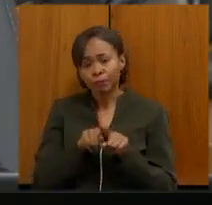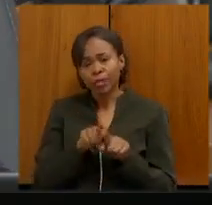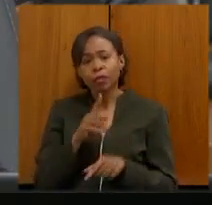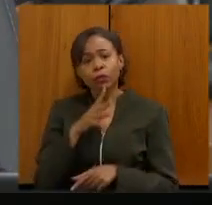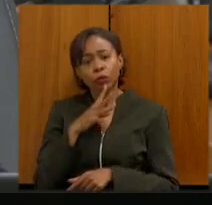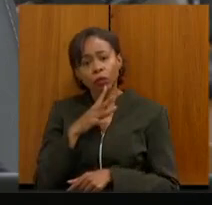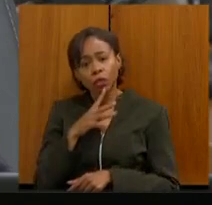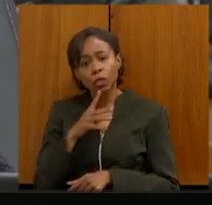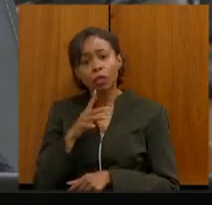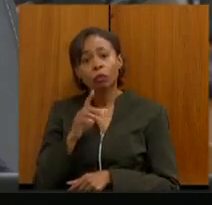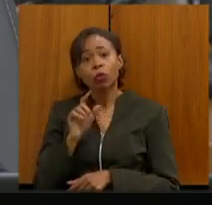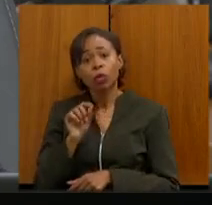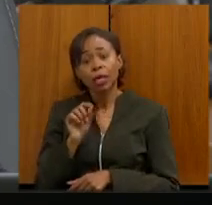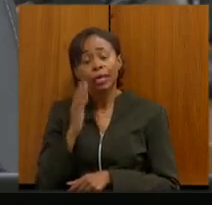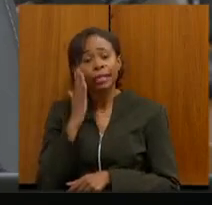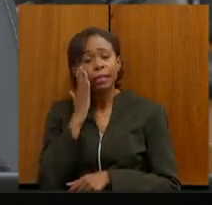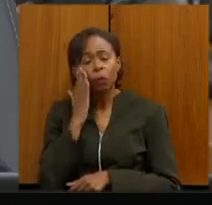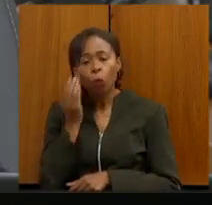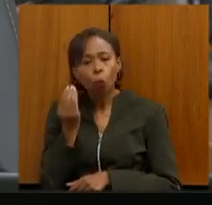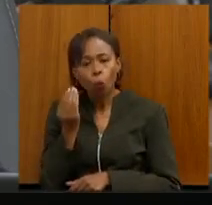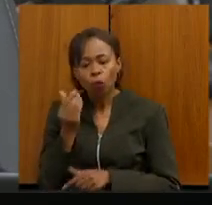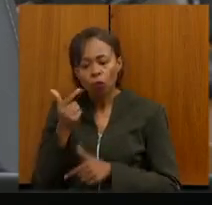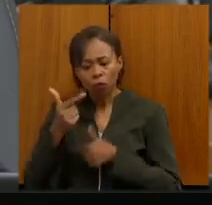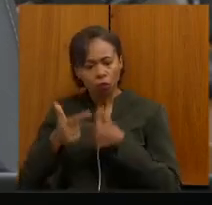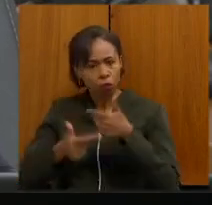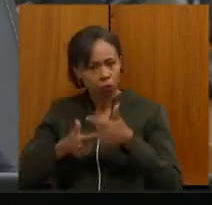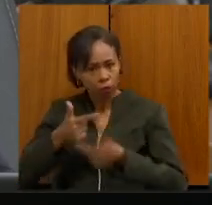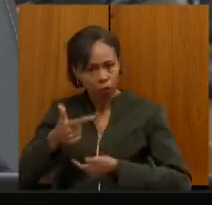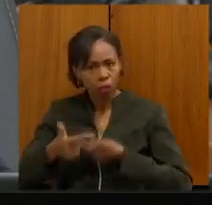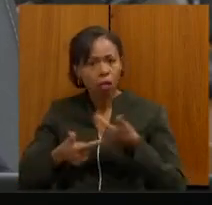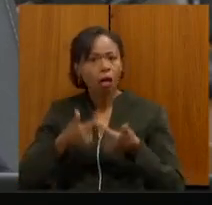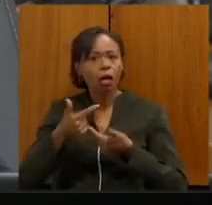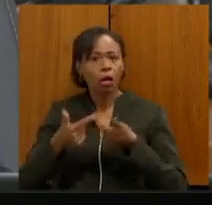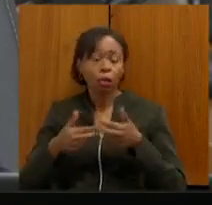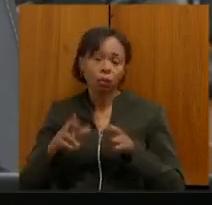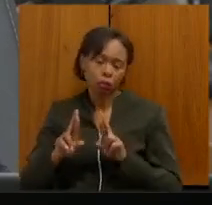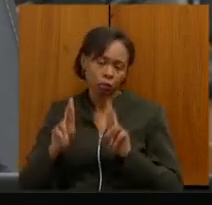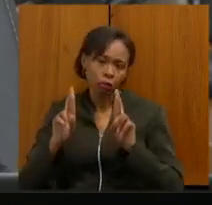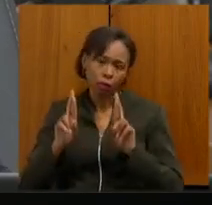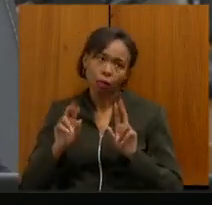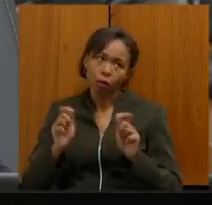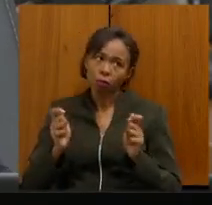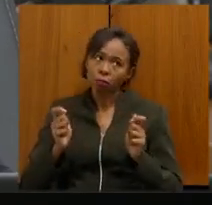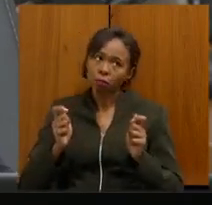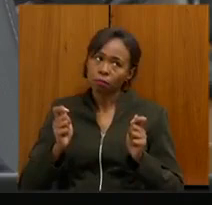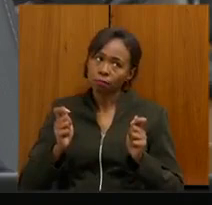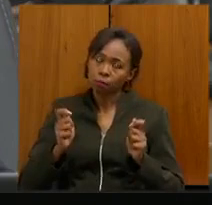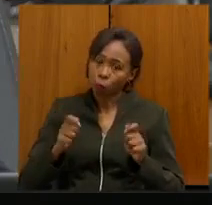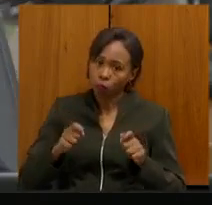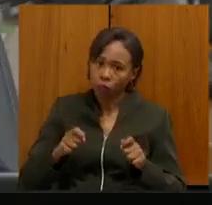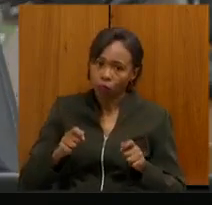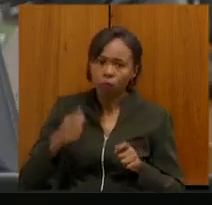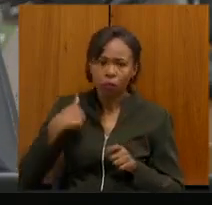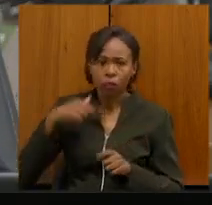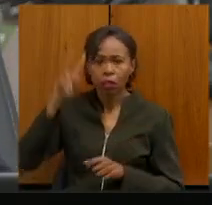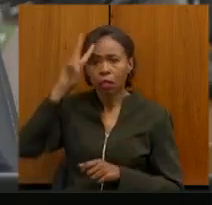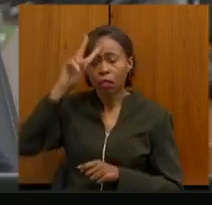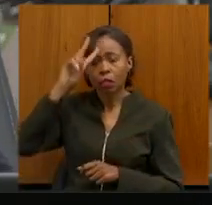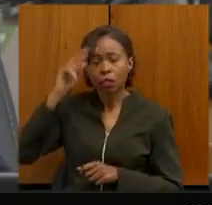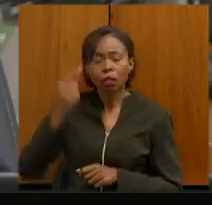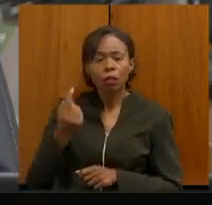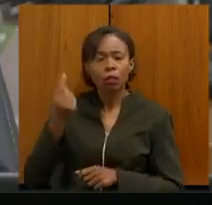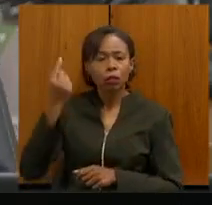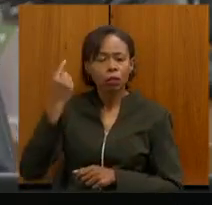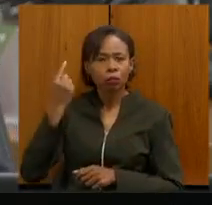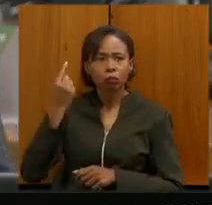conduzir trabalhar da forma como obviamente Tem sido possível né desde que eu me lembre a gente não teve